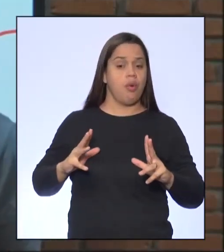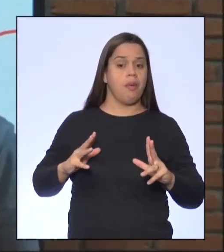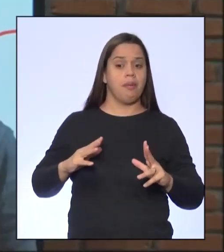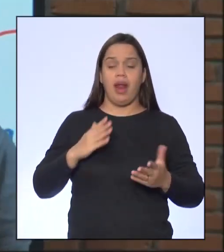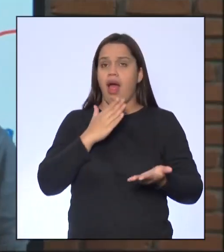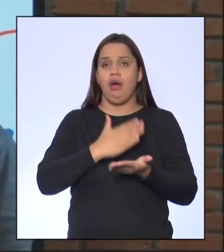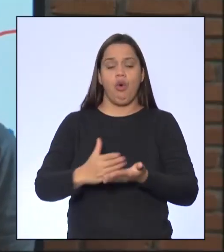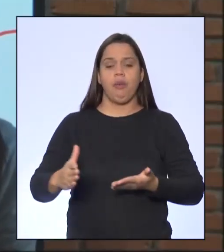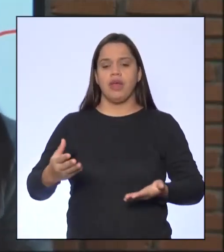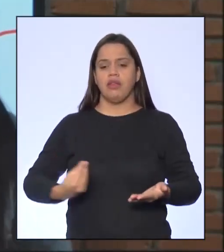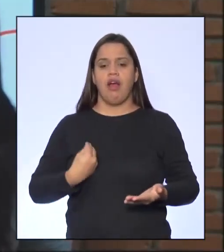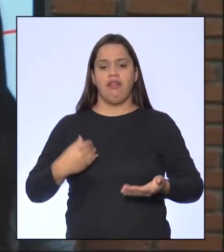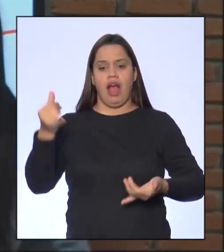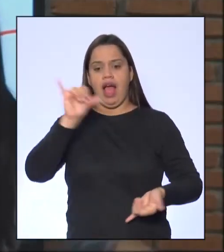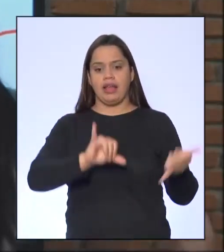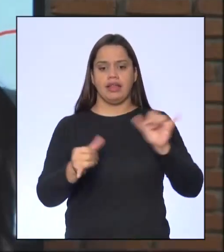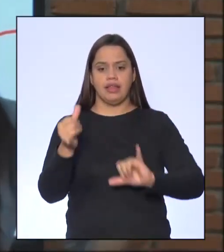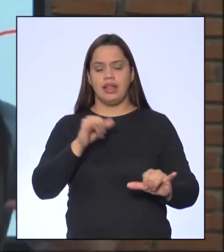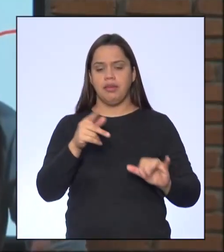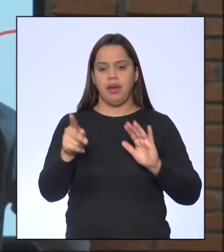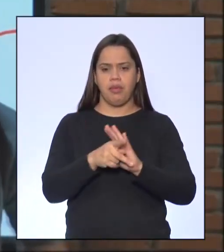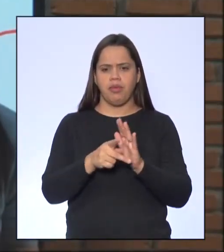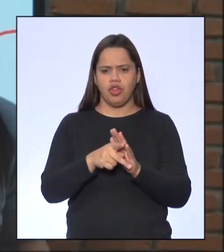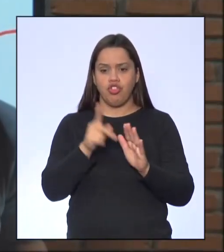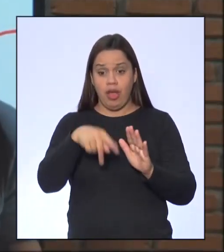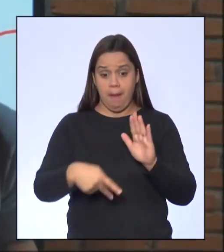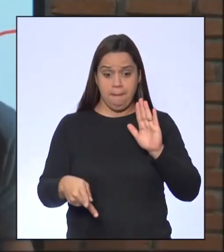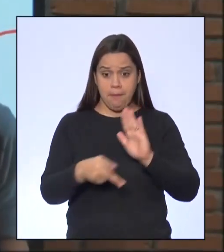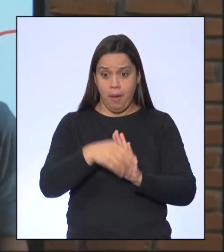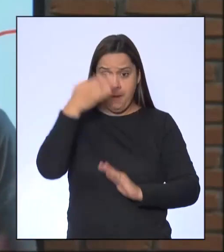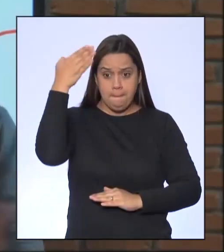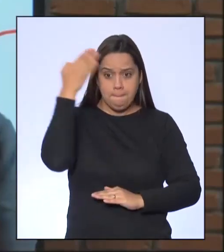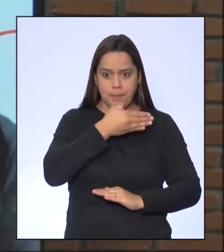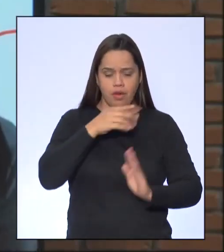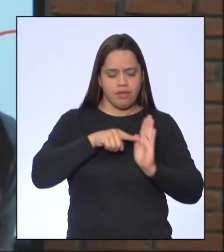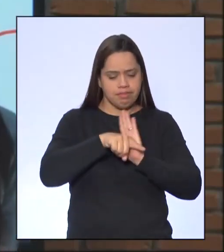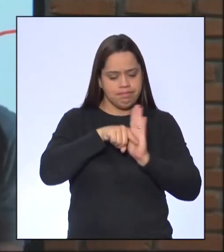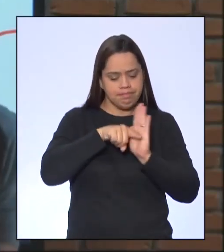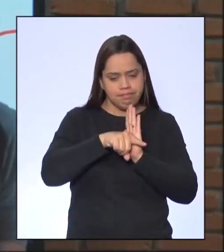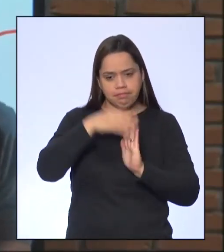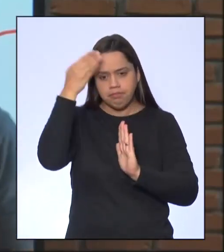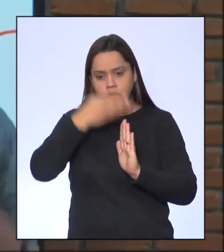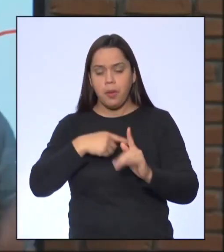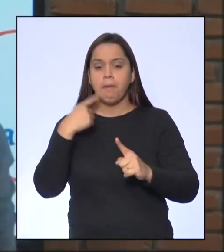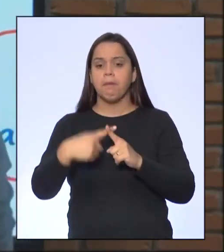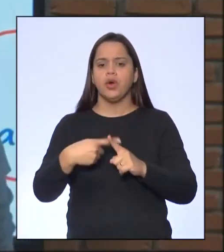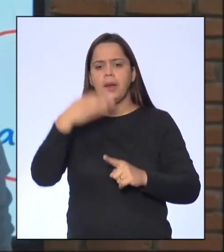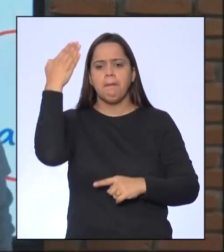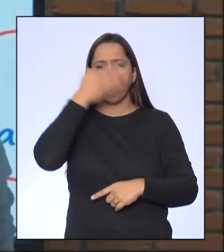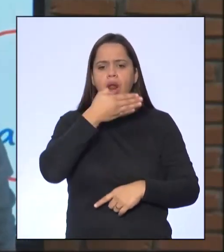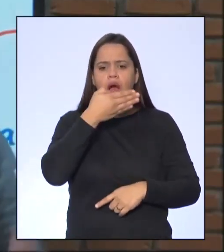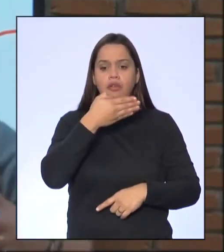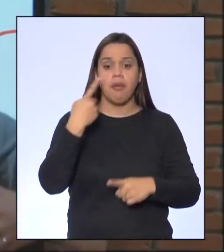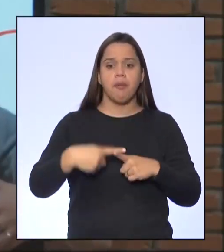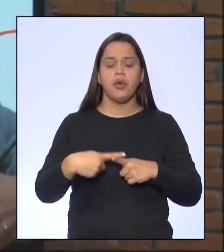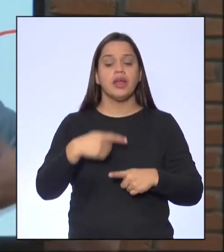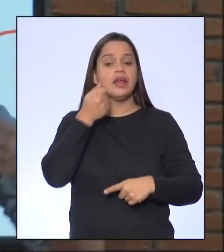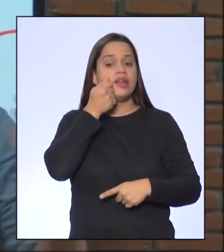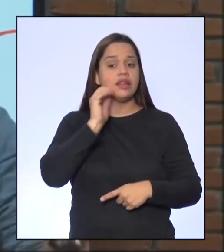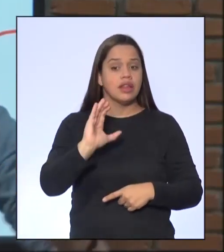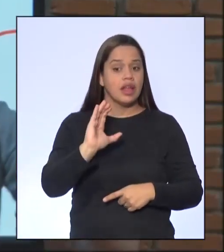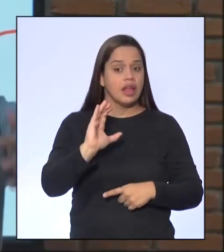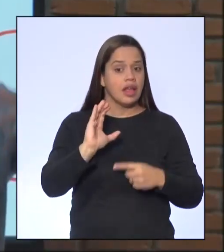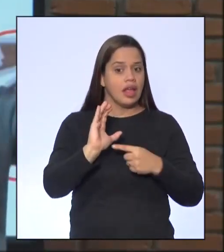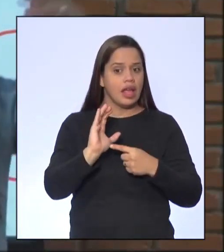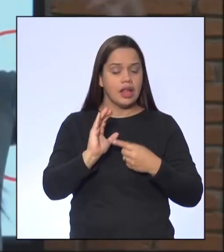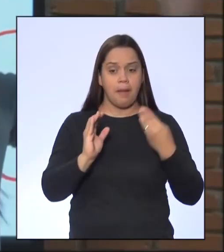né? Começo assim, no sentido de comprovações científicas mesmo. Por que comprovações científicas? Porque para ciências,